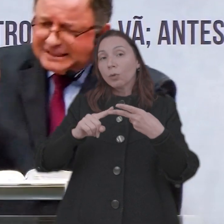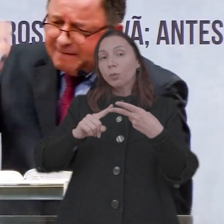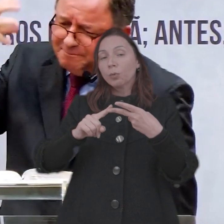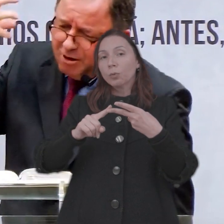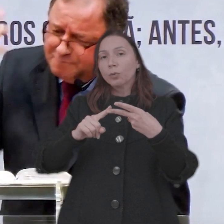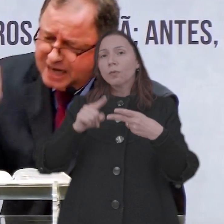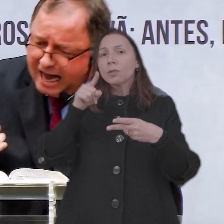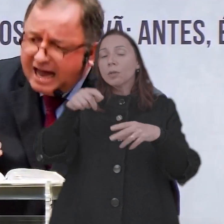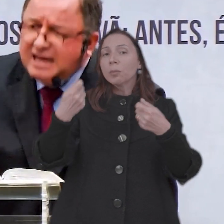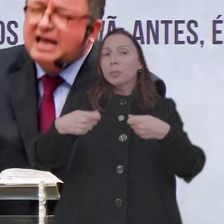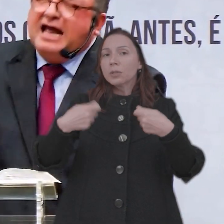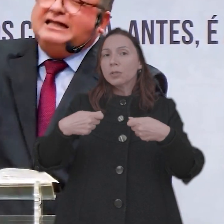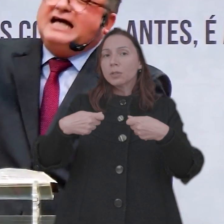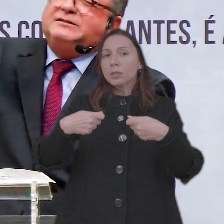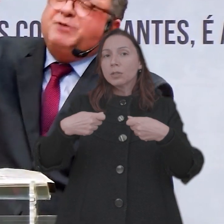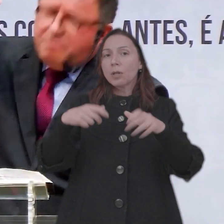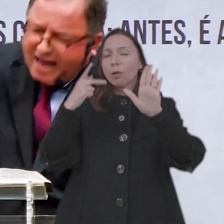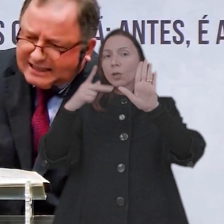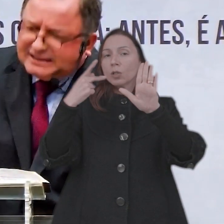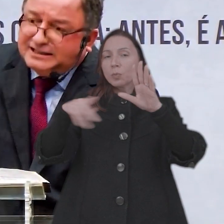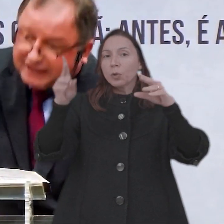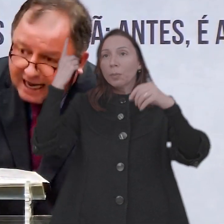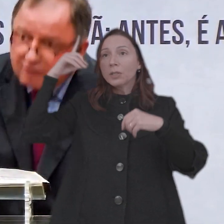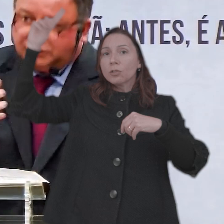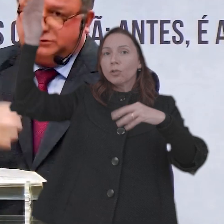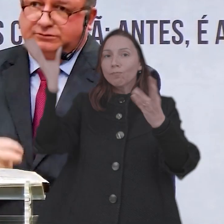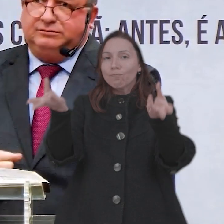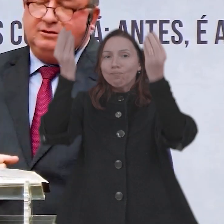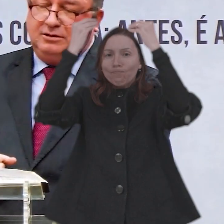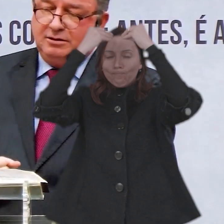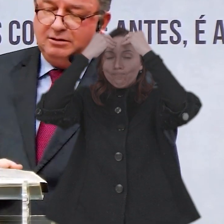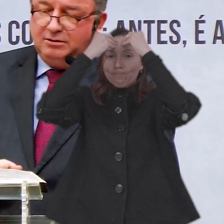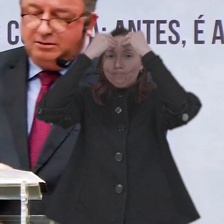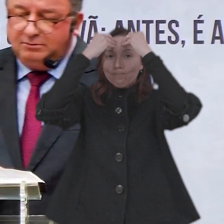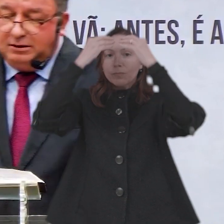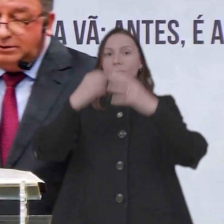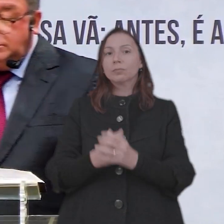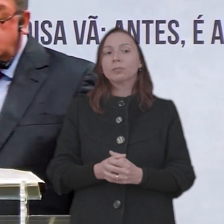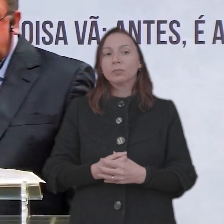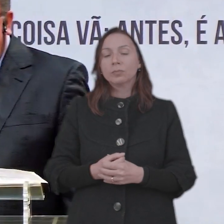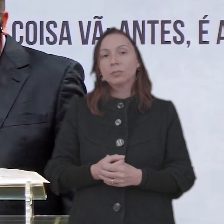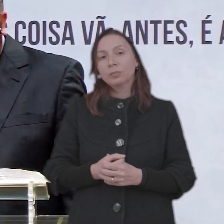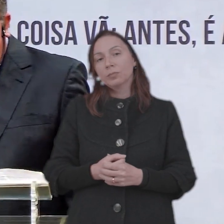precisa se apropriar das promessas de Deus.